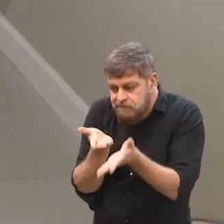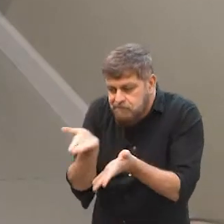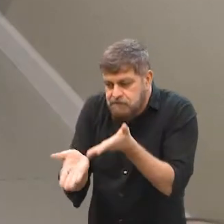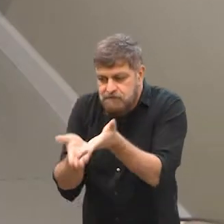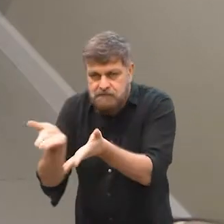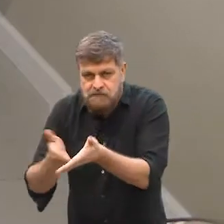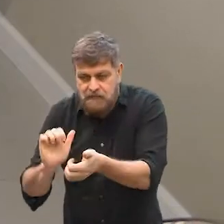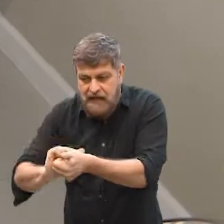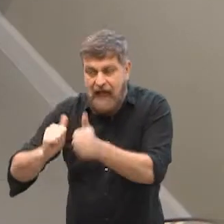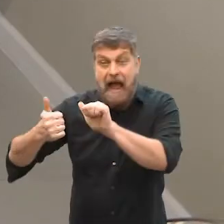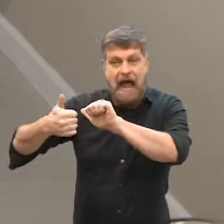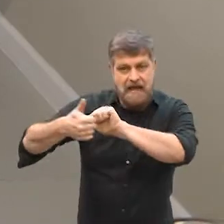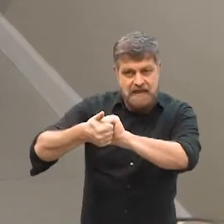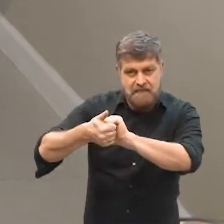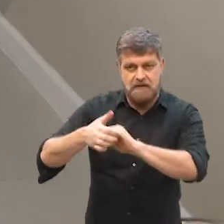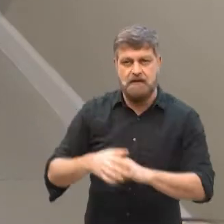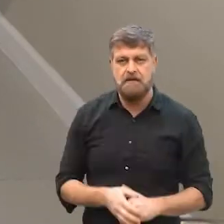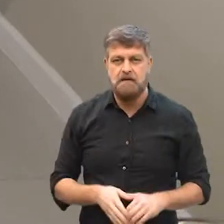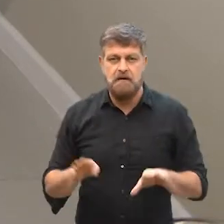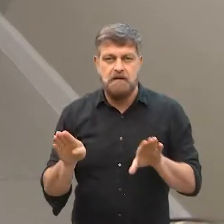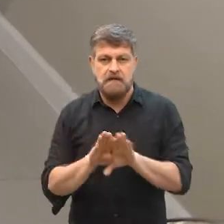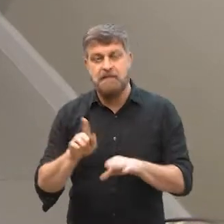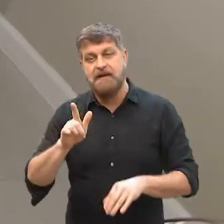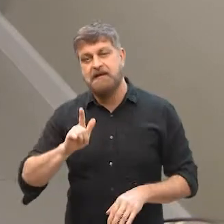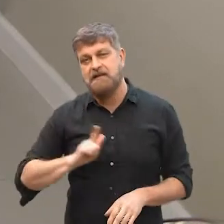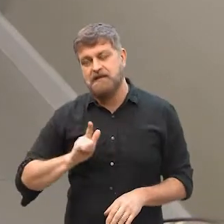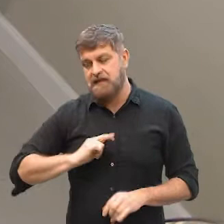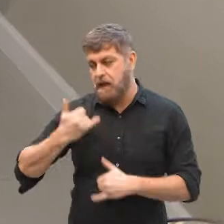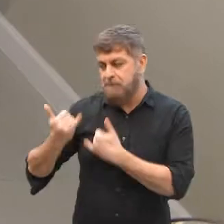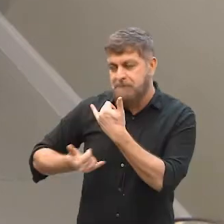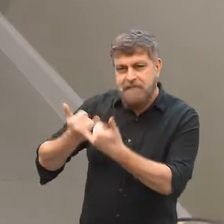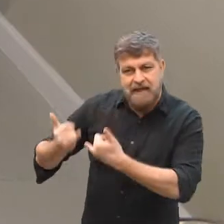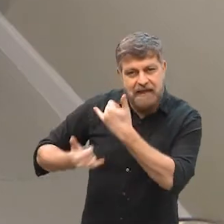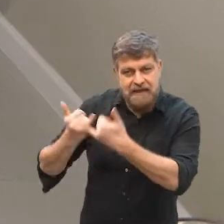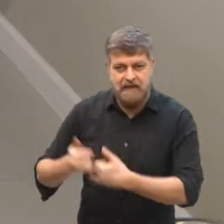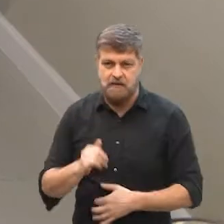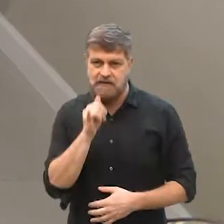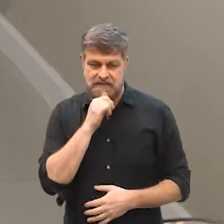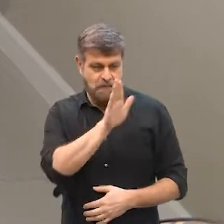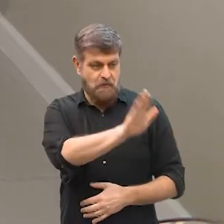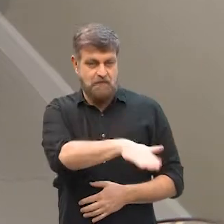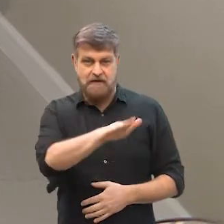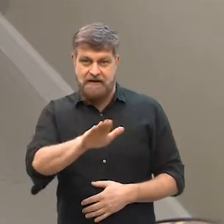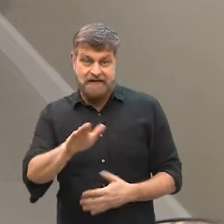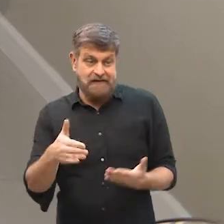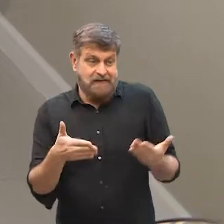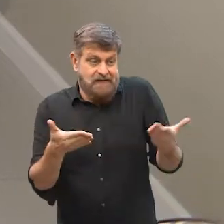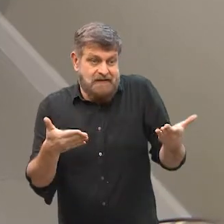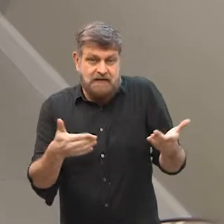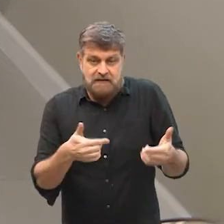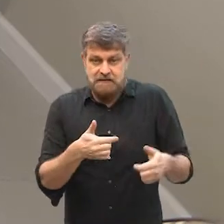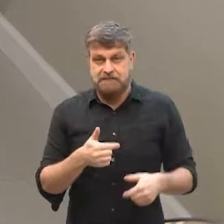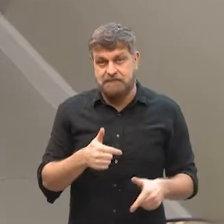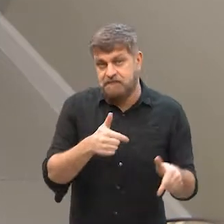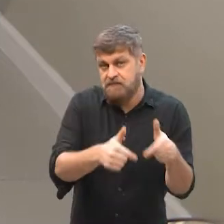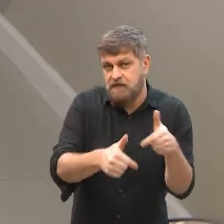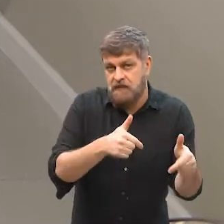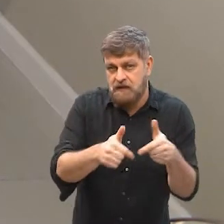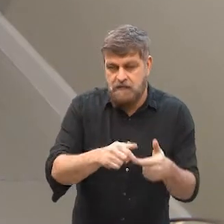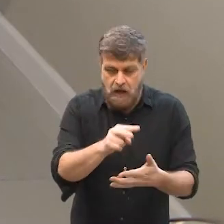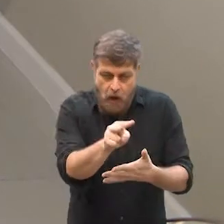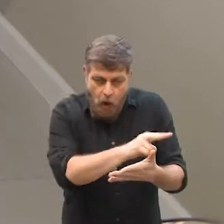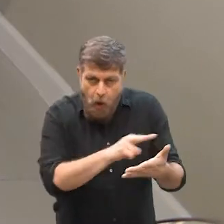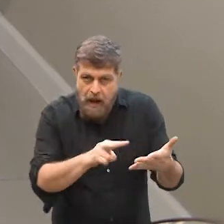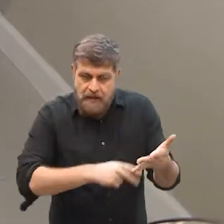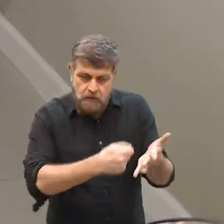muito adequado no ambiente. Você tem que ter brinquedos se você atua com criança, né? Se você trabalha com leitura escrita,